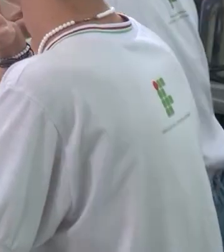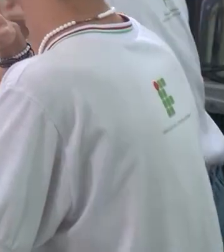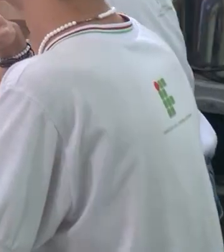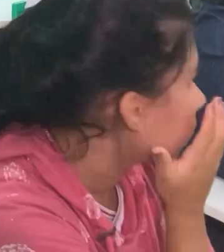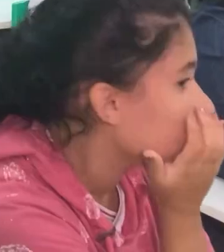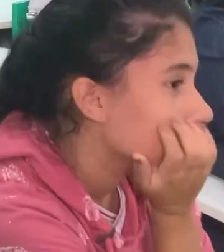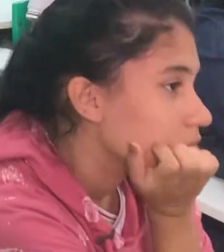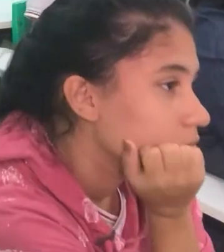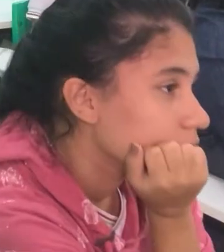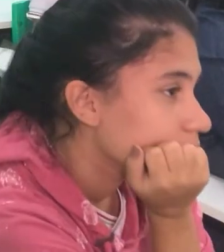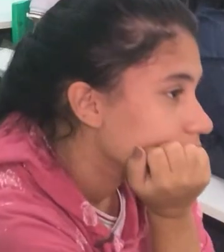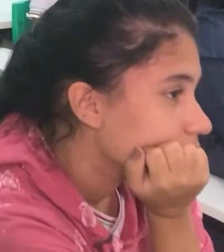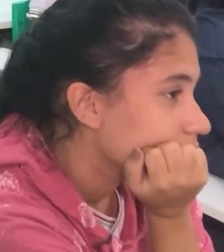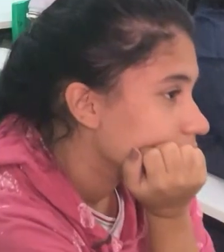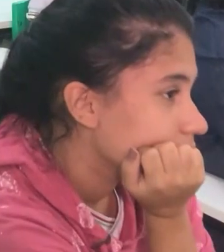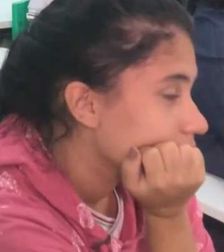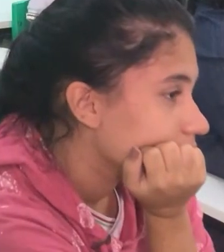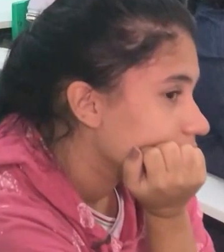Tchau!